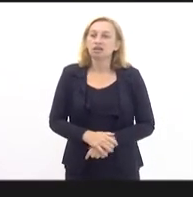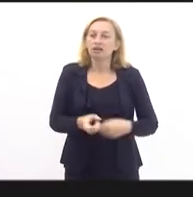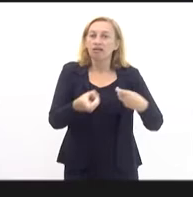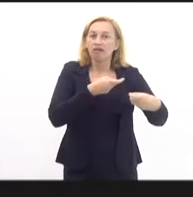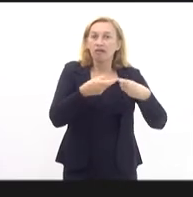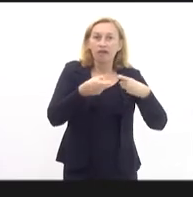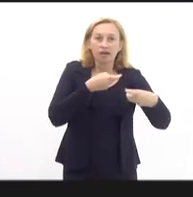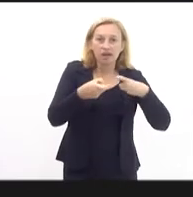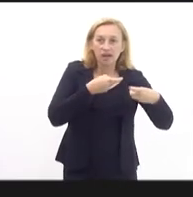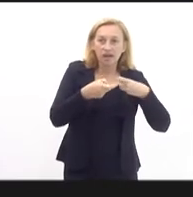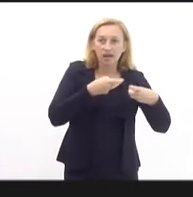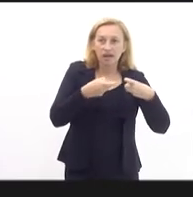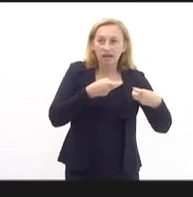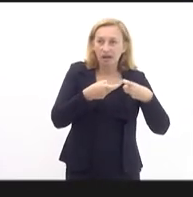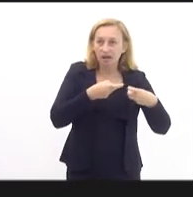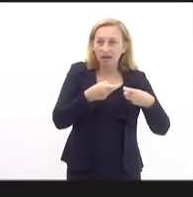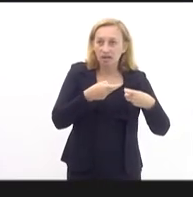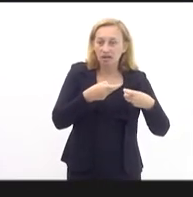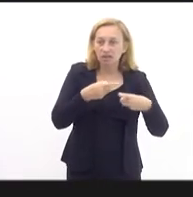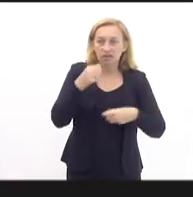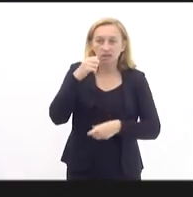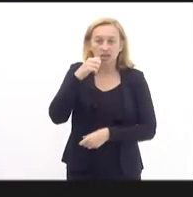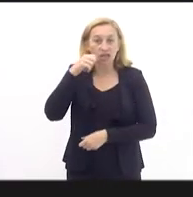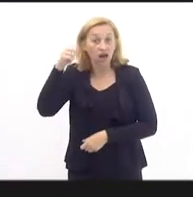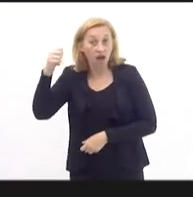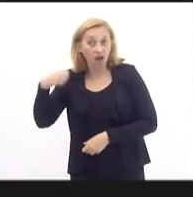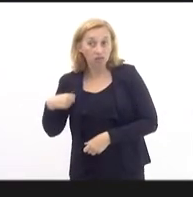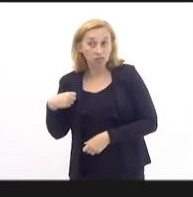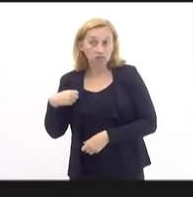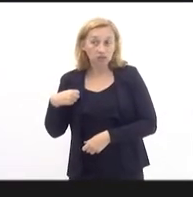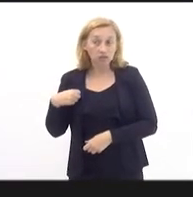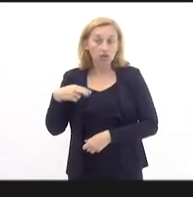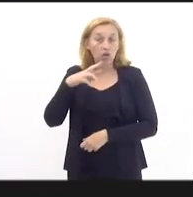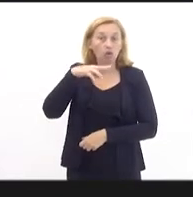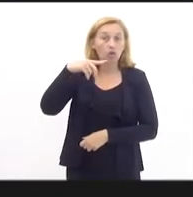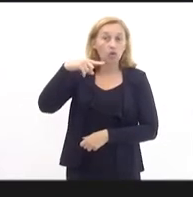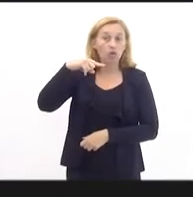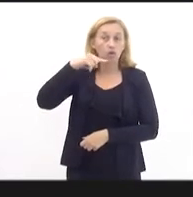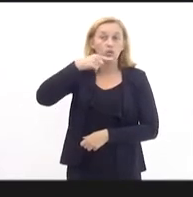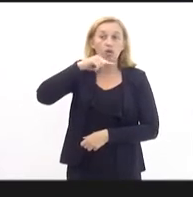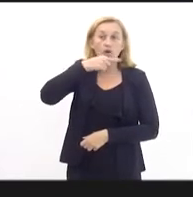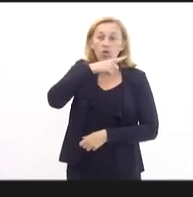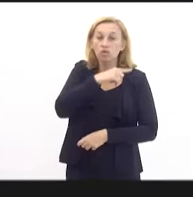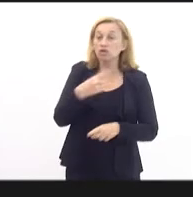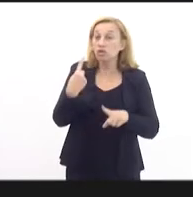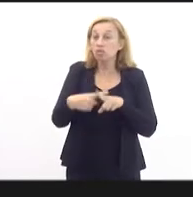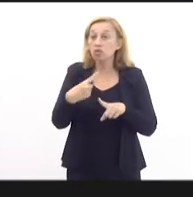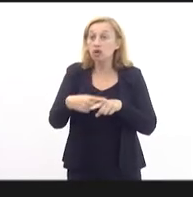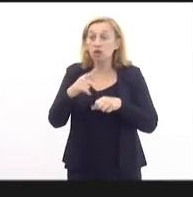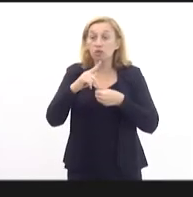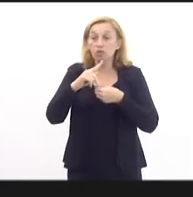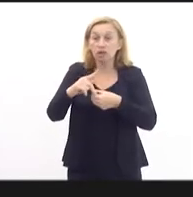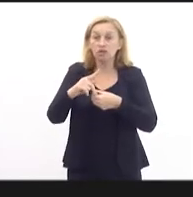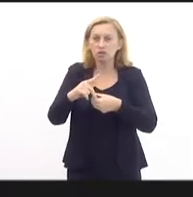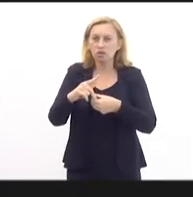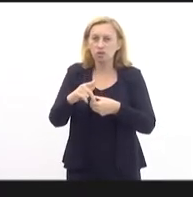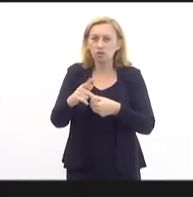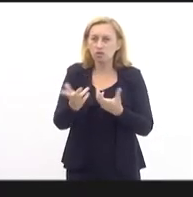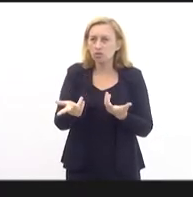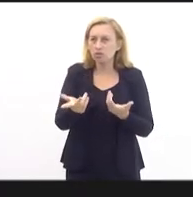guerra da Rússia com a Ucrânia, porque o petróleo ele atinge pouco,